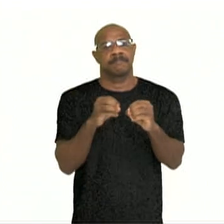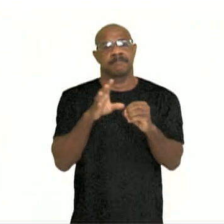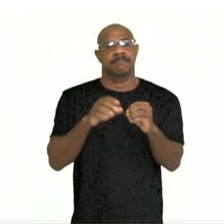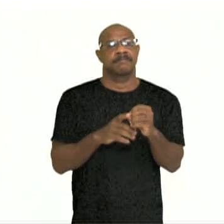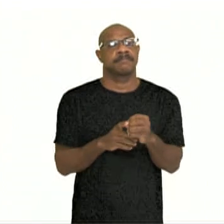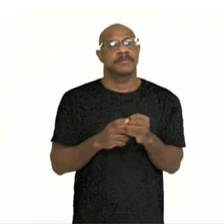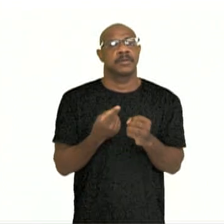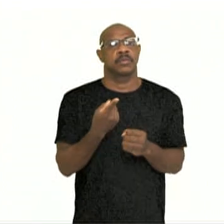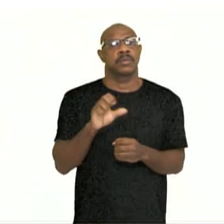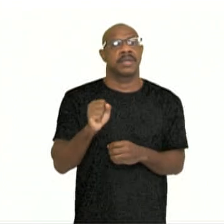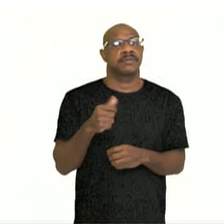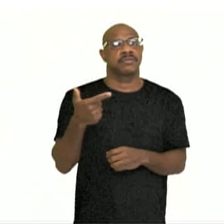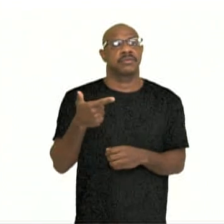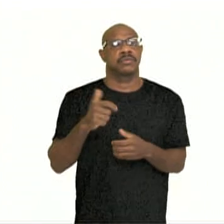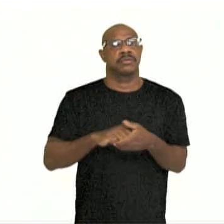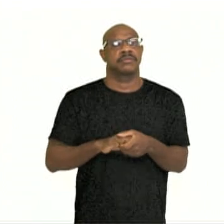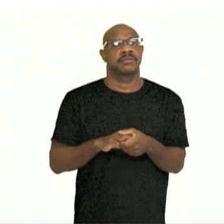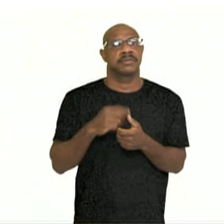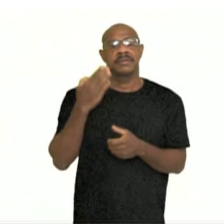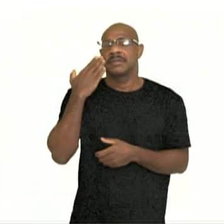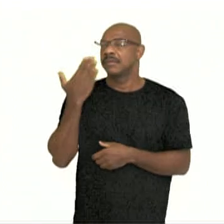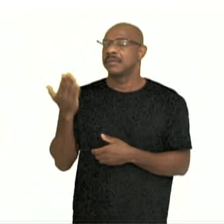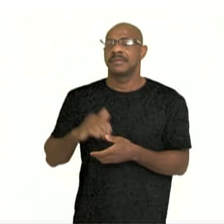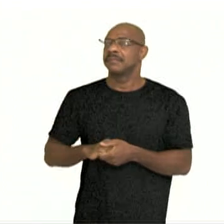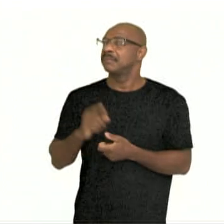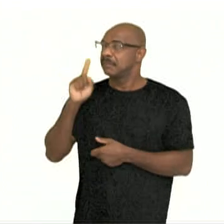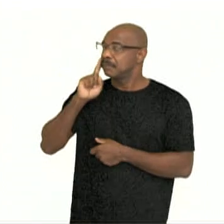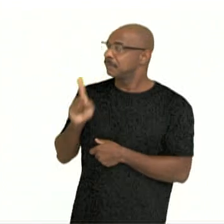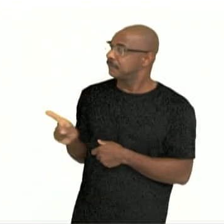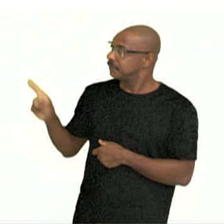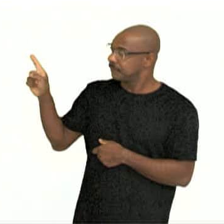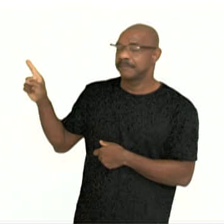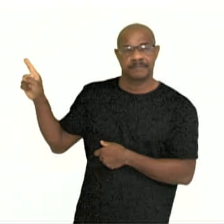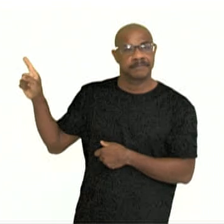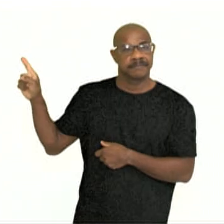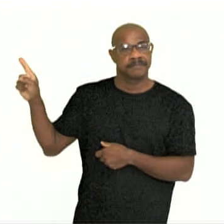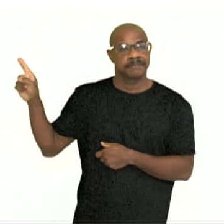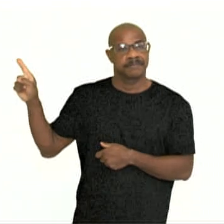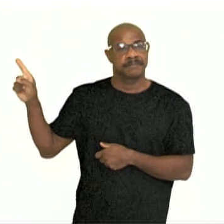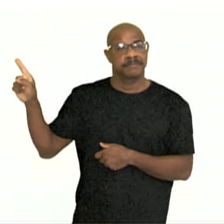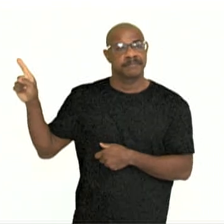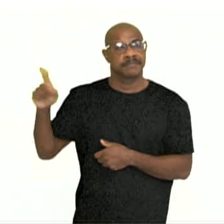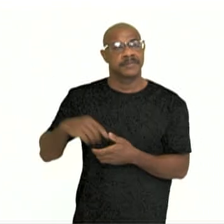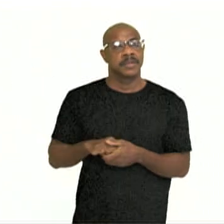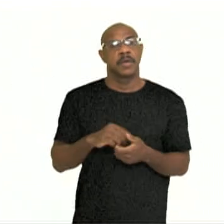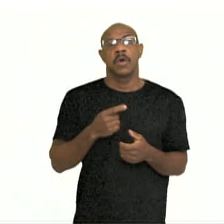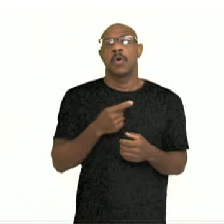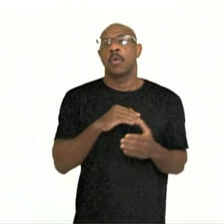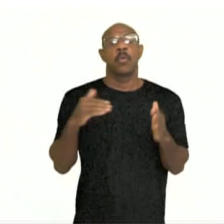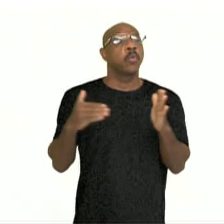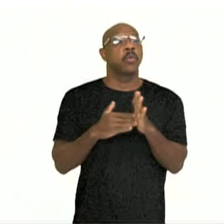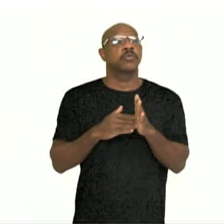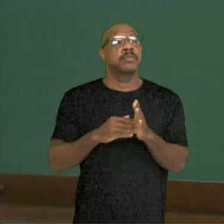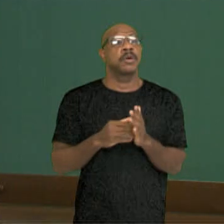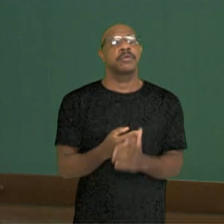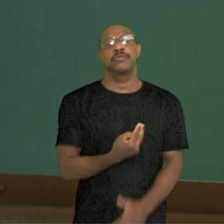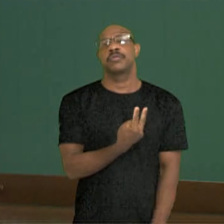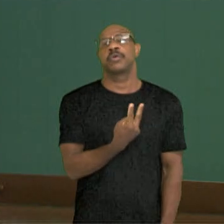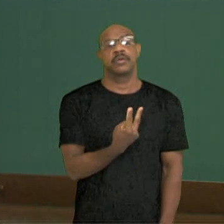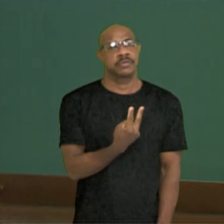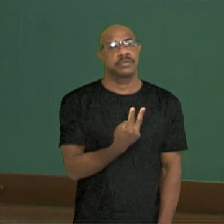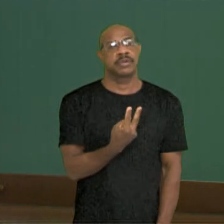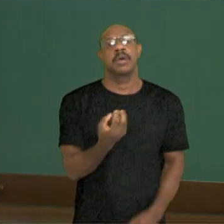1s2, 2s2, 2p6. Observe que o último nível de energia é o nível 2 e a quantidade